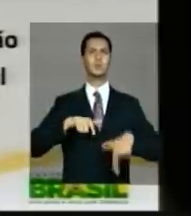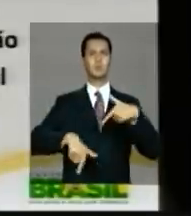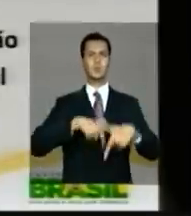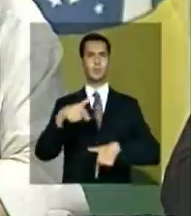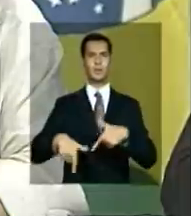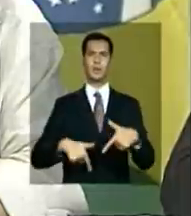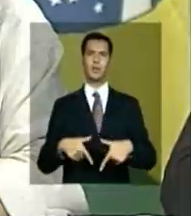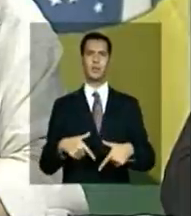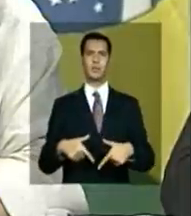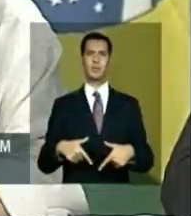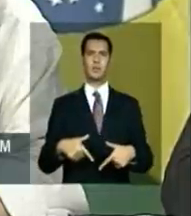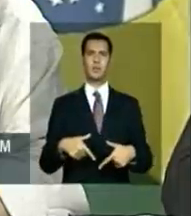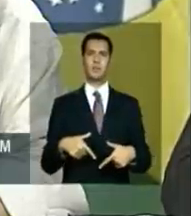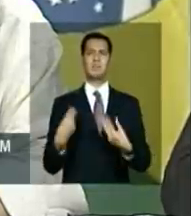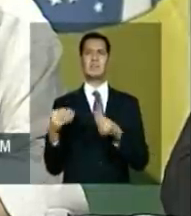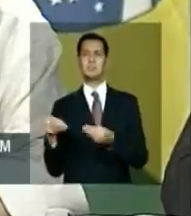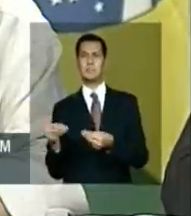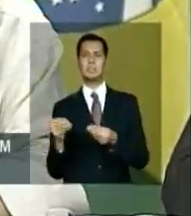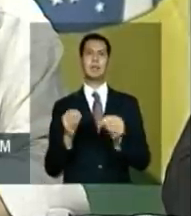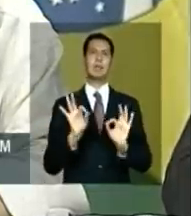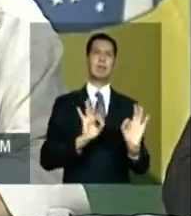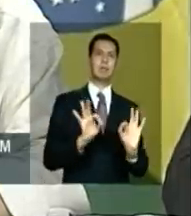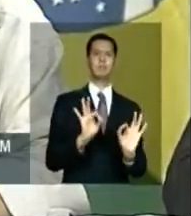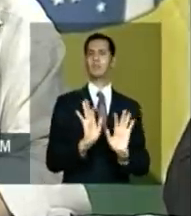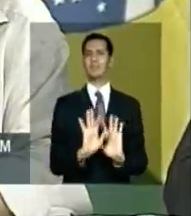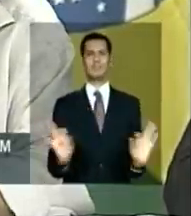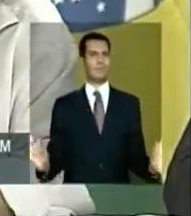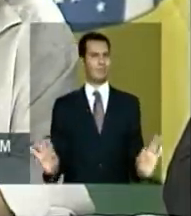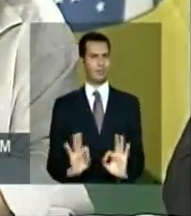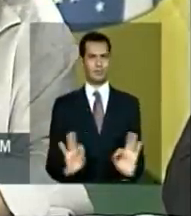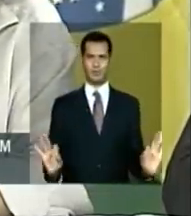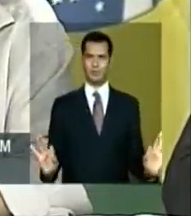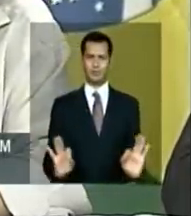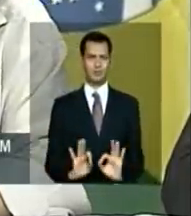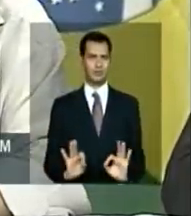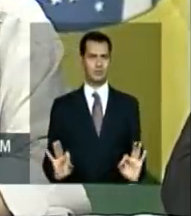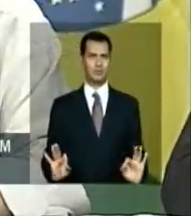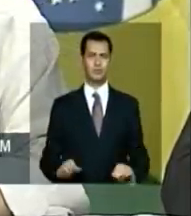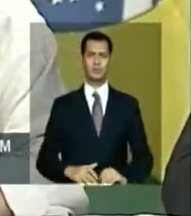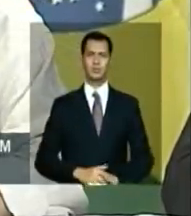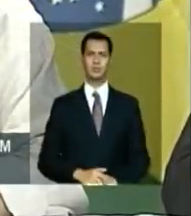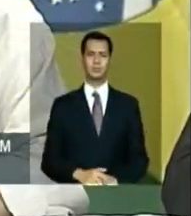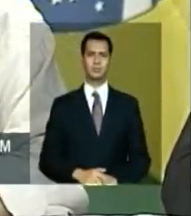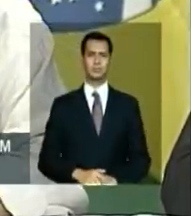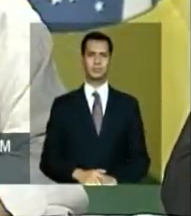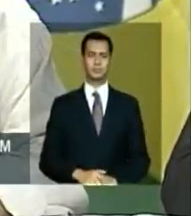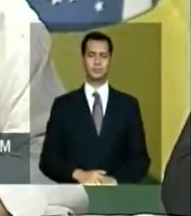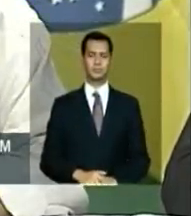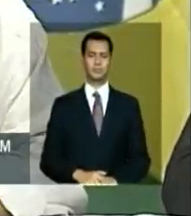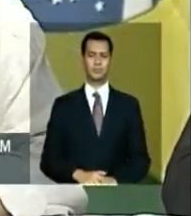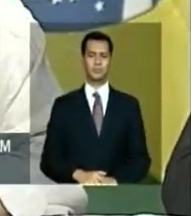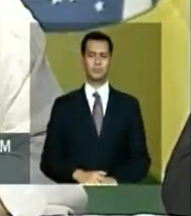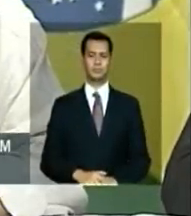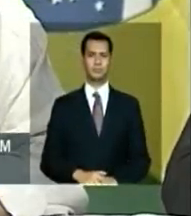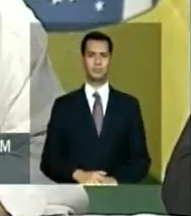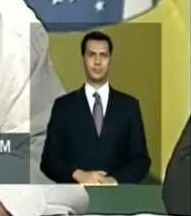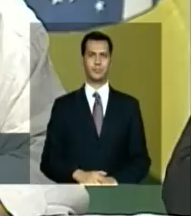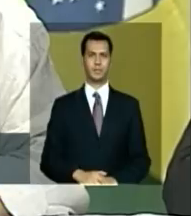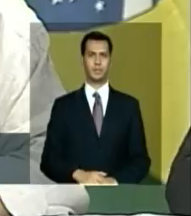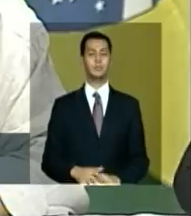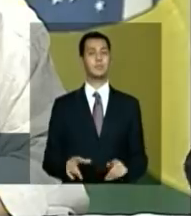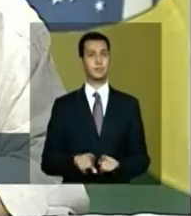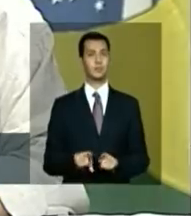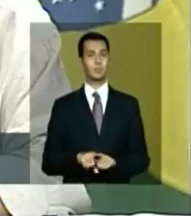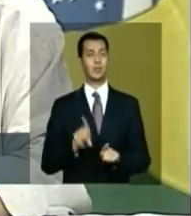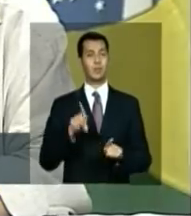anistiado nem flexibilizado como é um termo que foi muito usado durante o debate de cludio festal e também para em relação à questão do